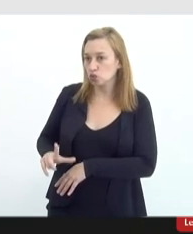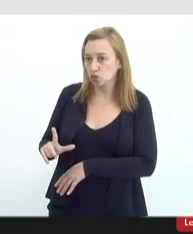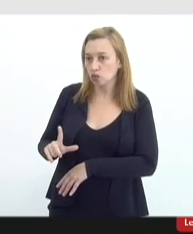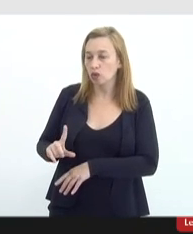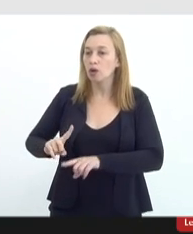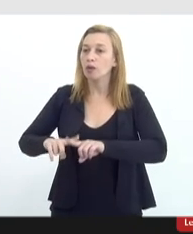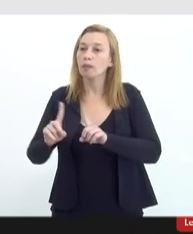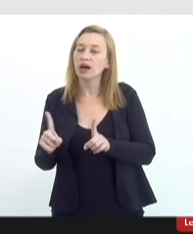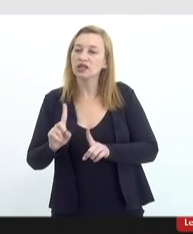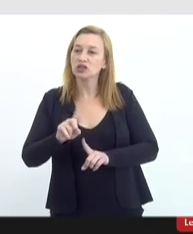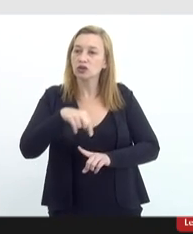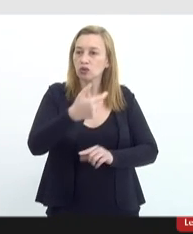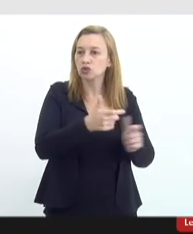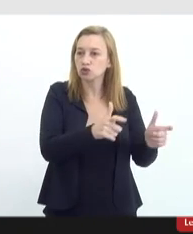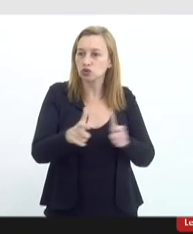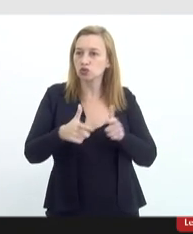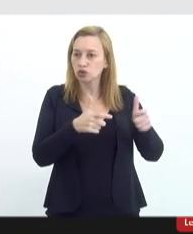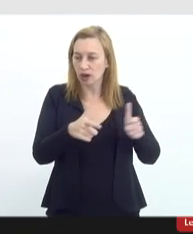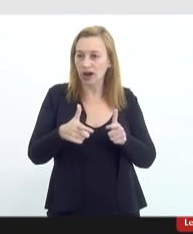escolaridade e cor